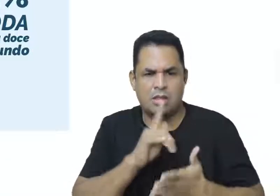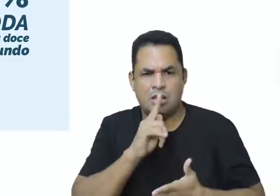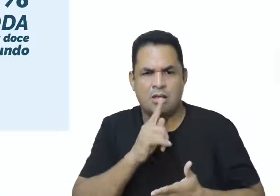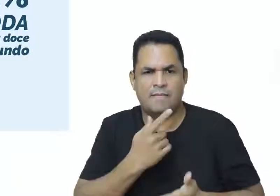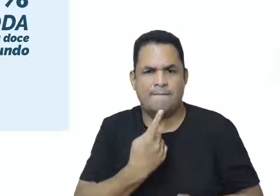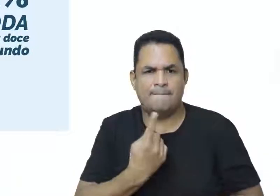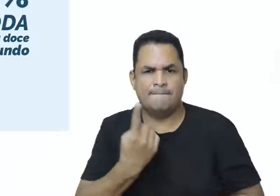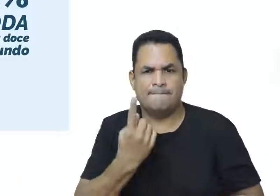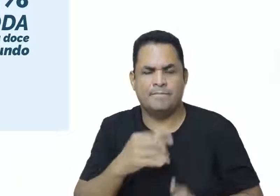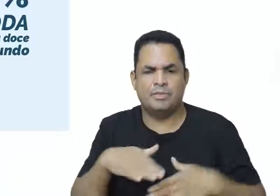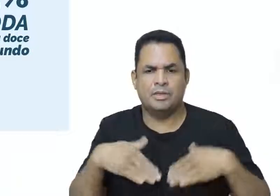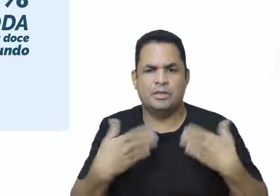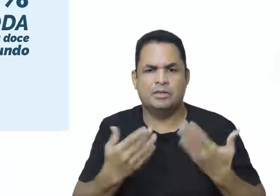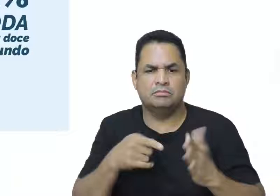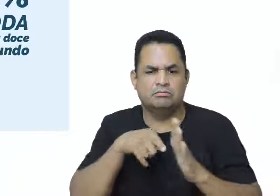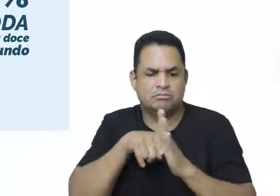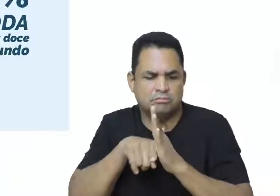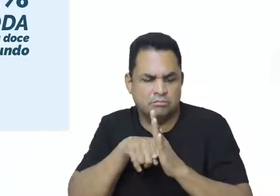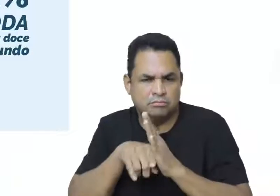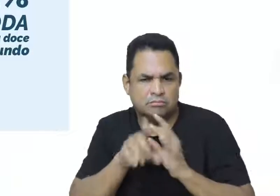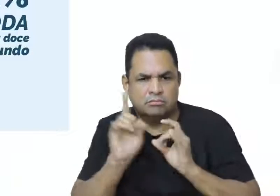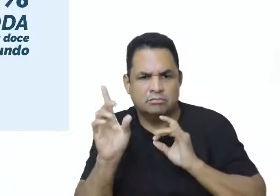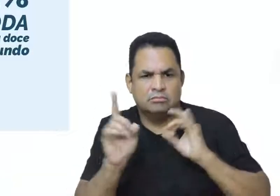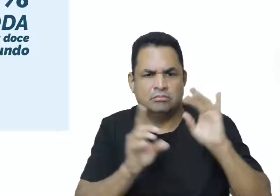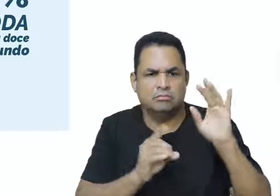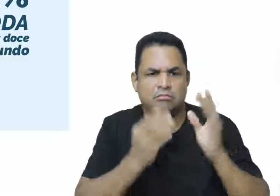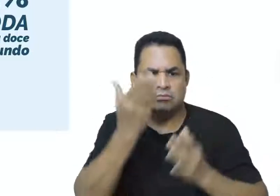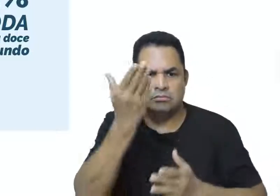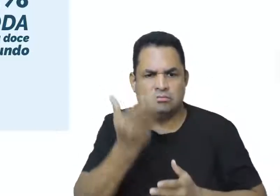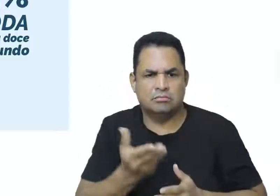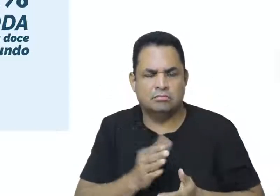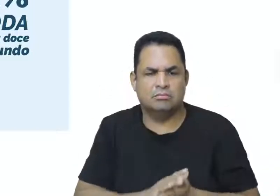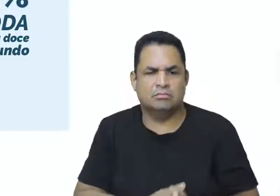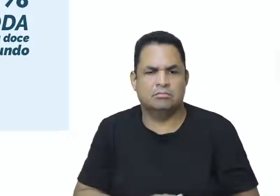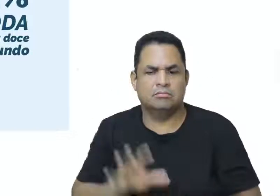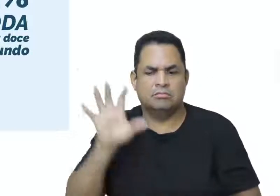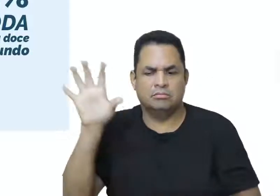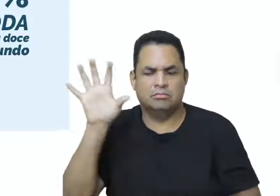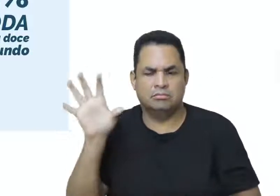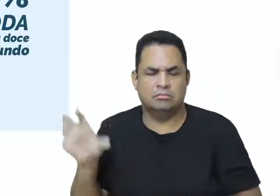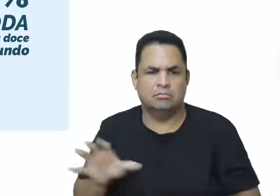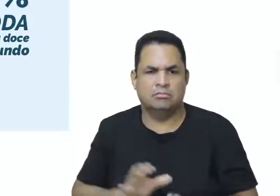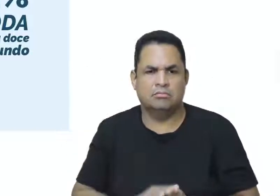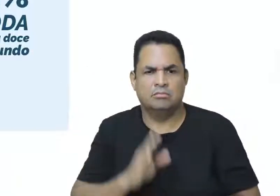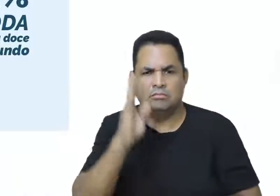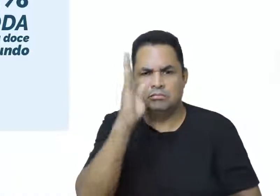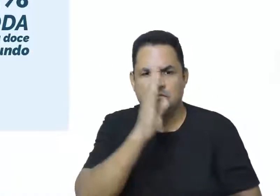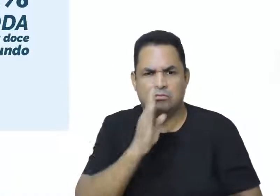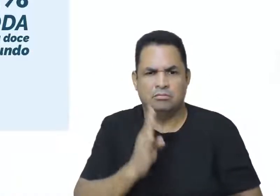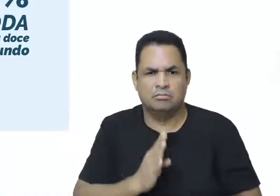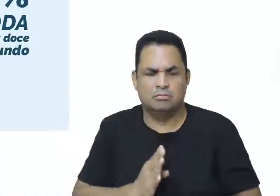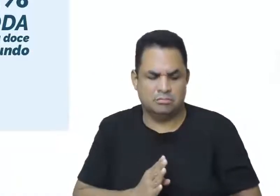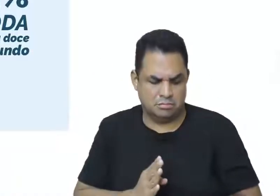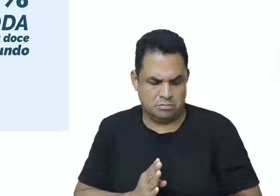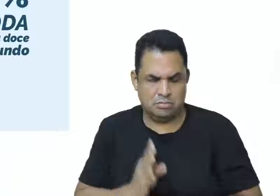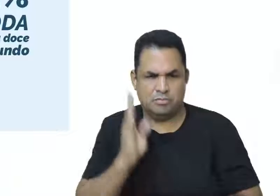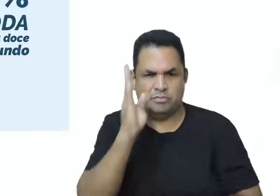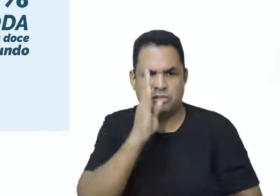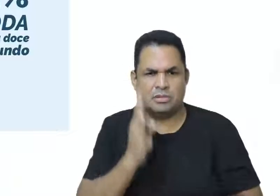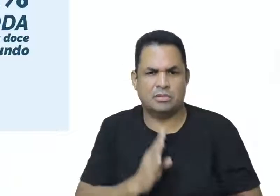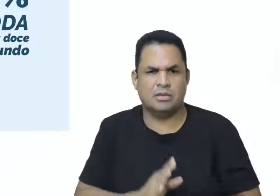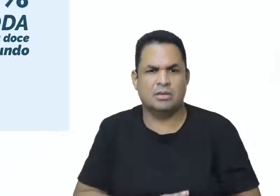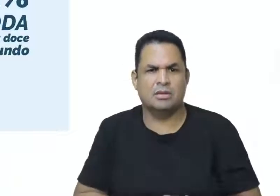observamos quando analisamos cada continente. O Brasil tem uma grande reserva de